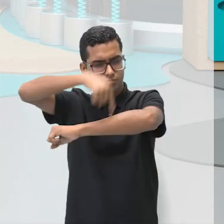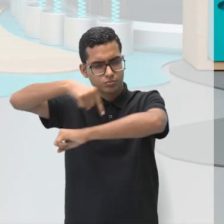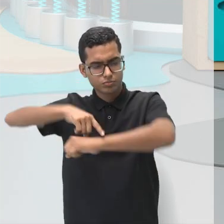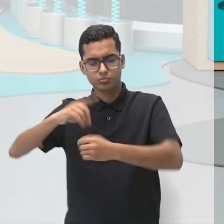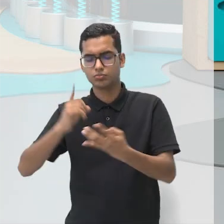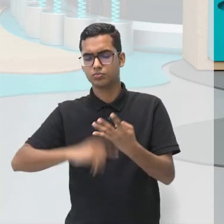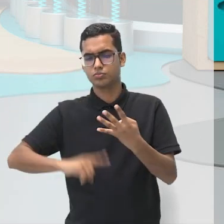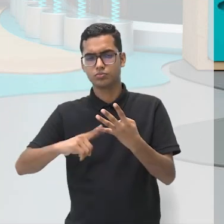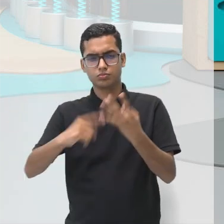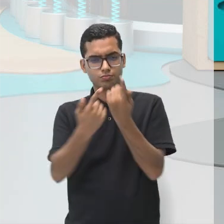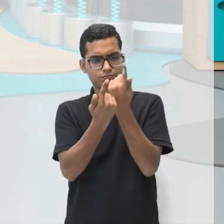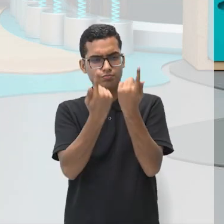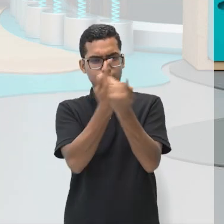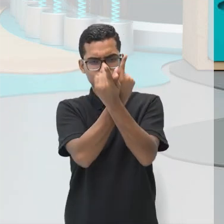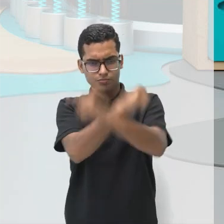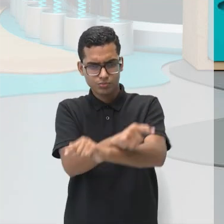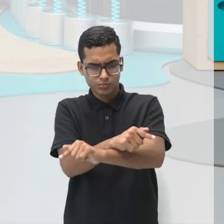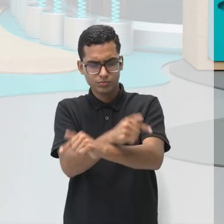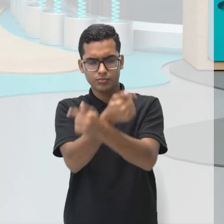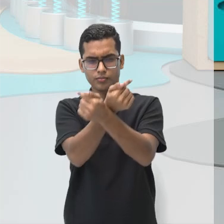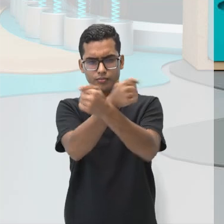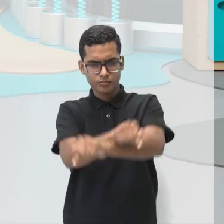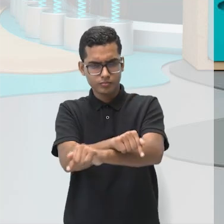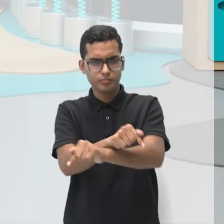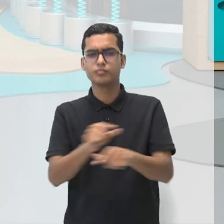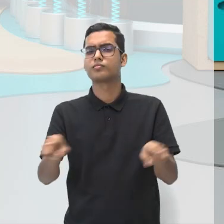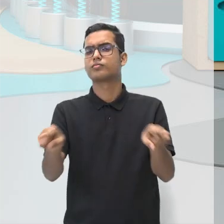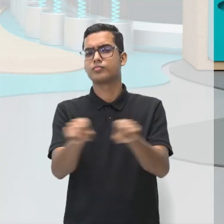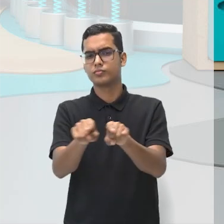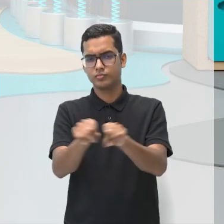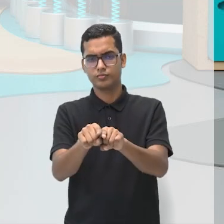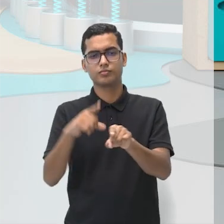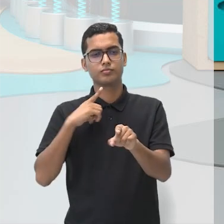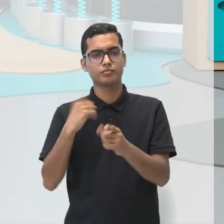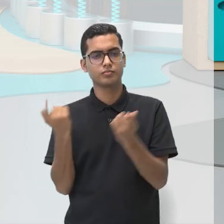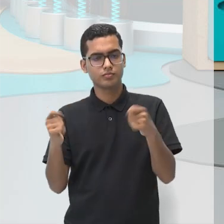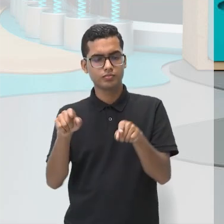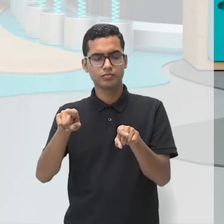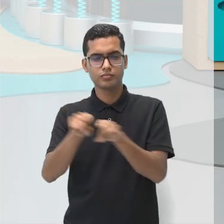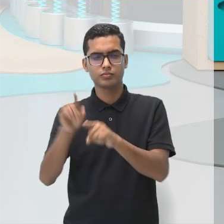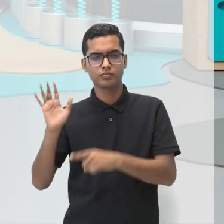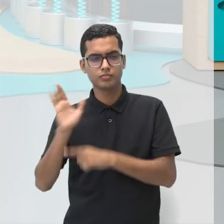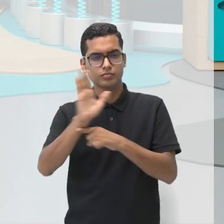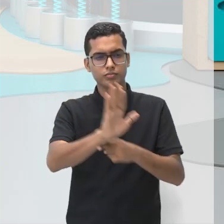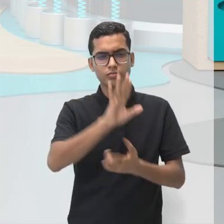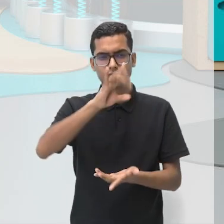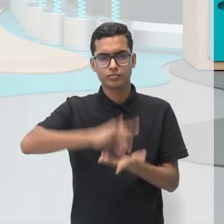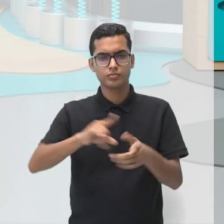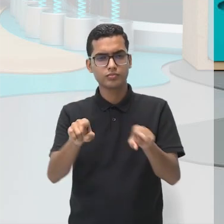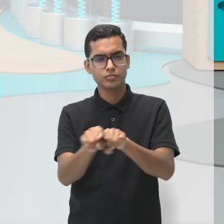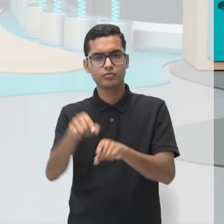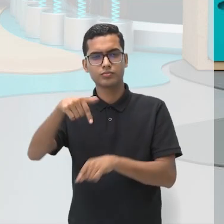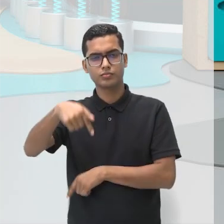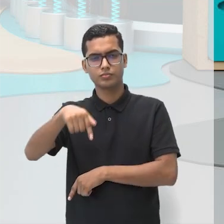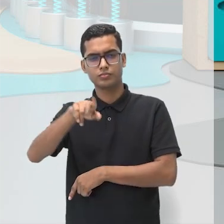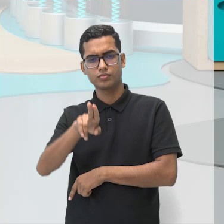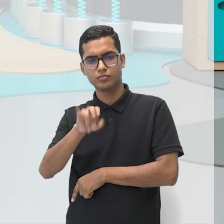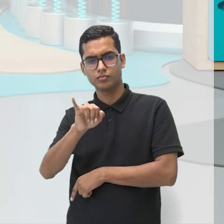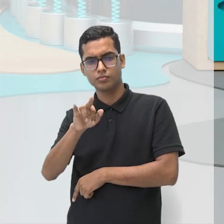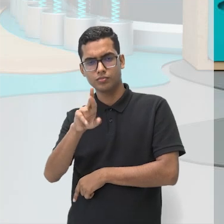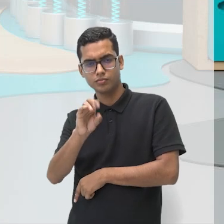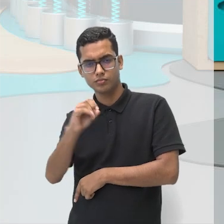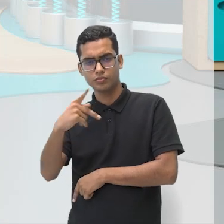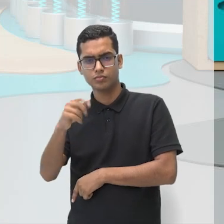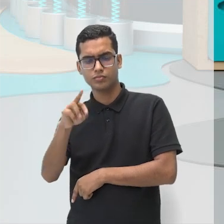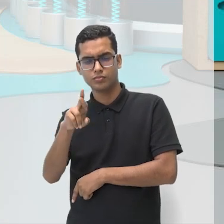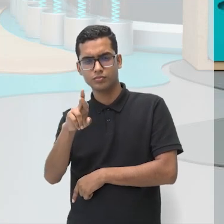a quiropraxia, que são formas de abordagem dessas lesões, né? Além de outras técnicas, elas